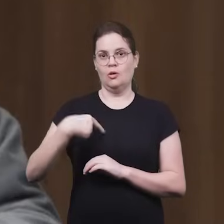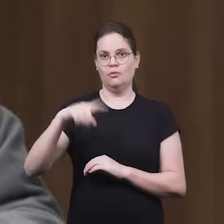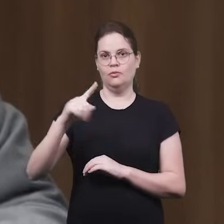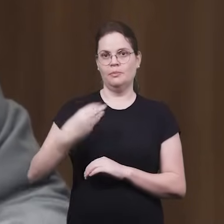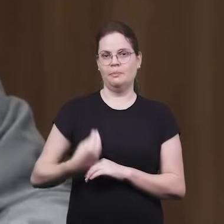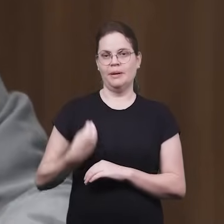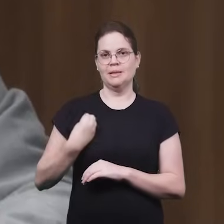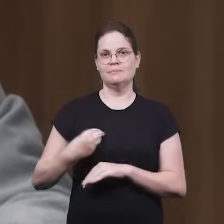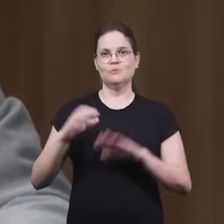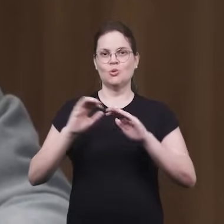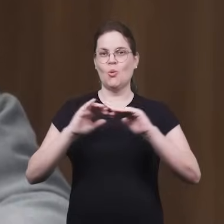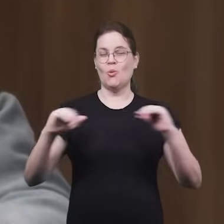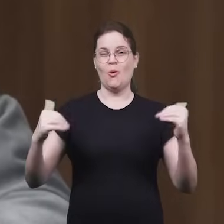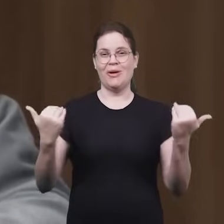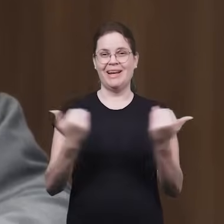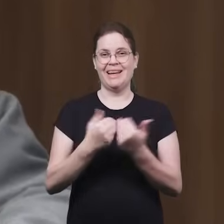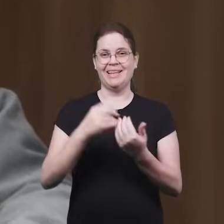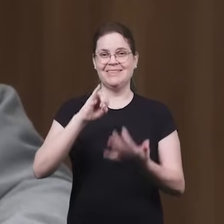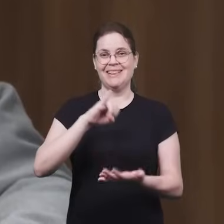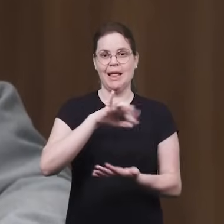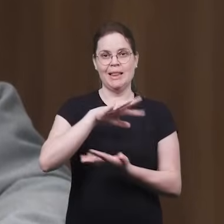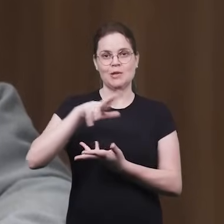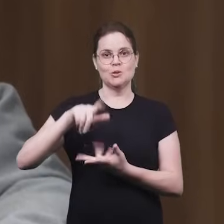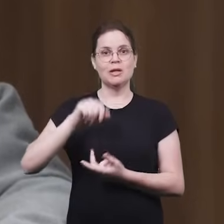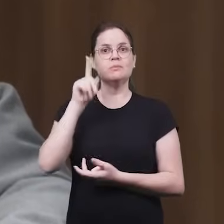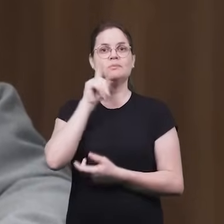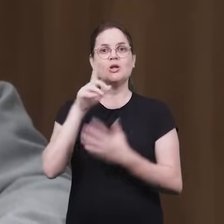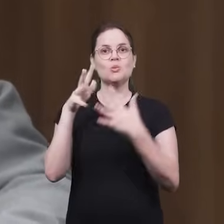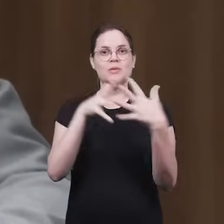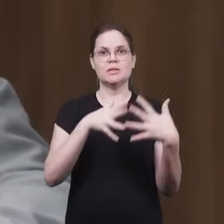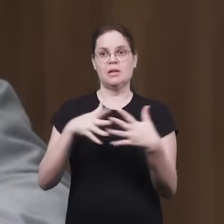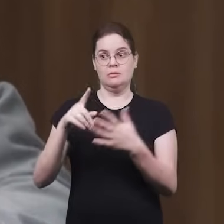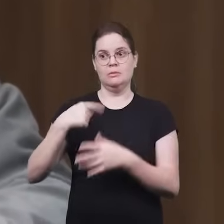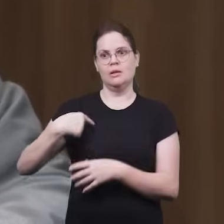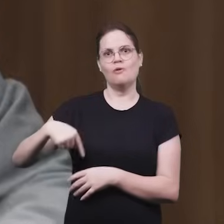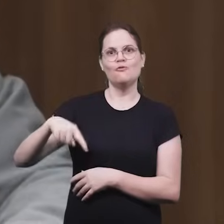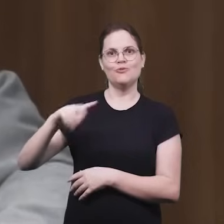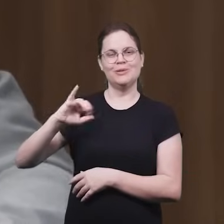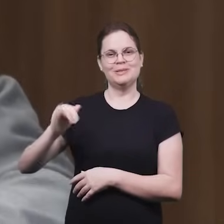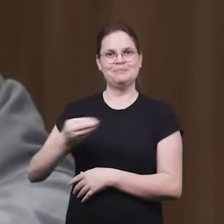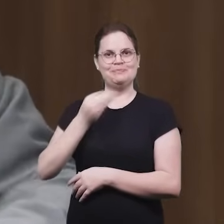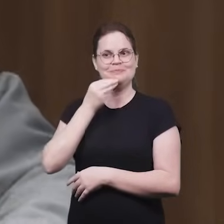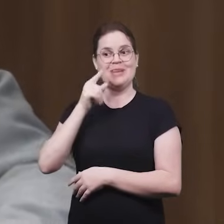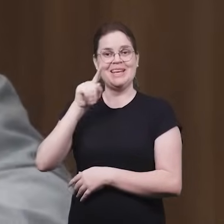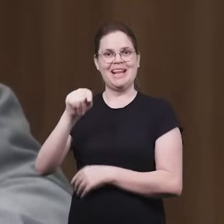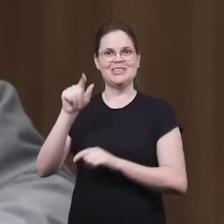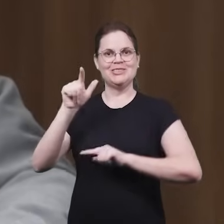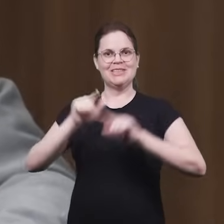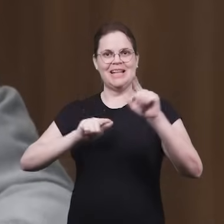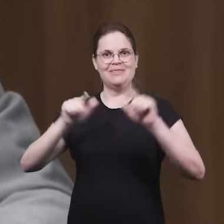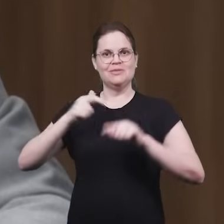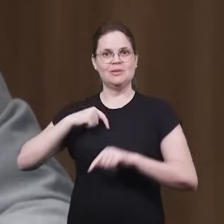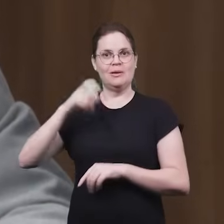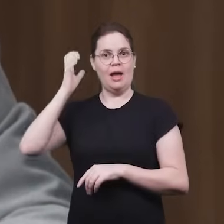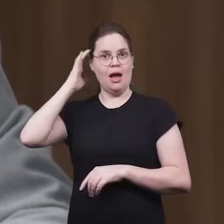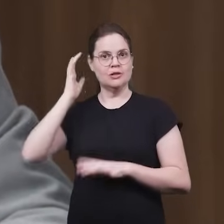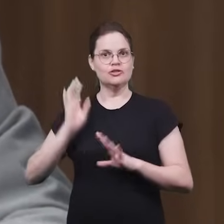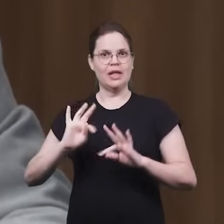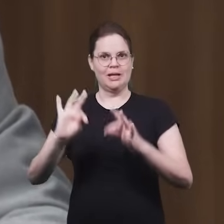congresso internacional nos Estados Unidos de rádio e televisão, tecnologia de rádio e